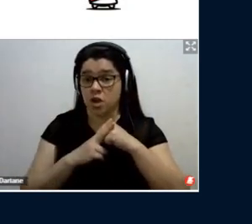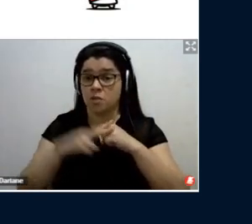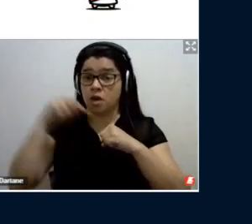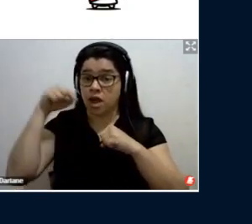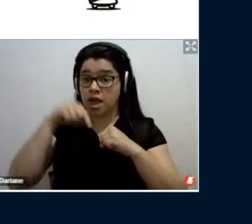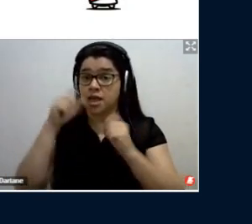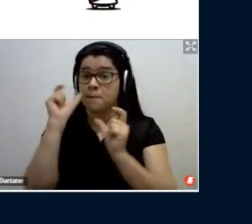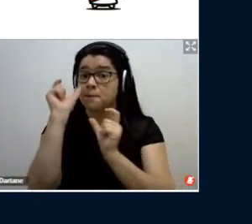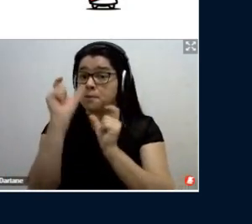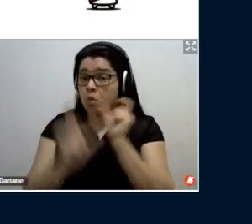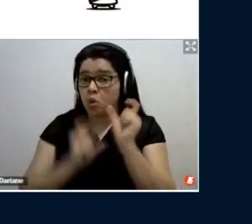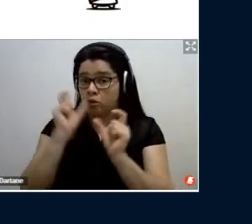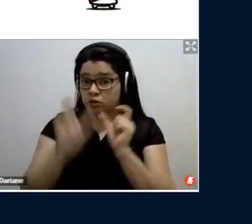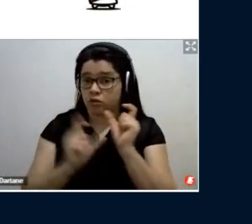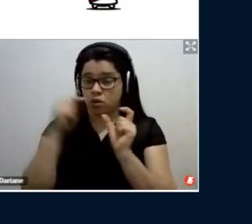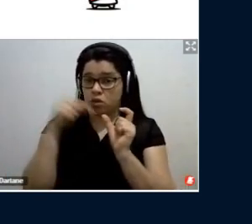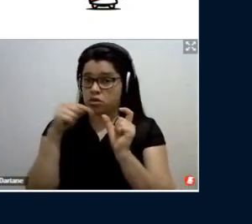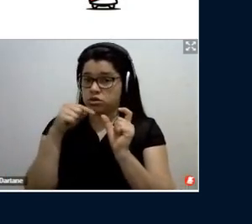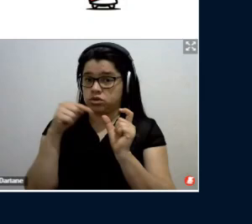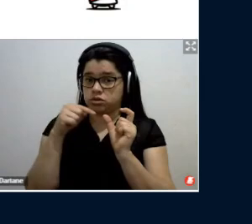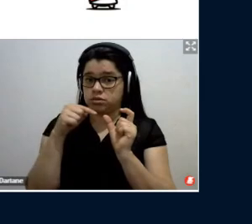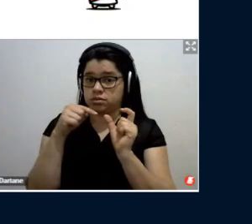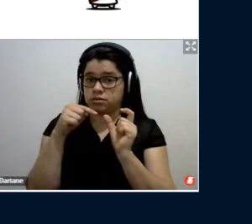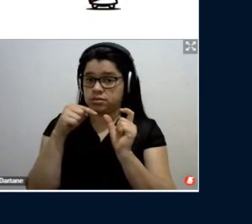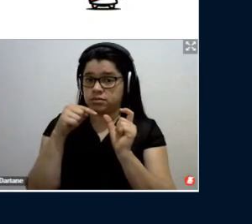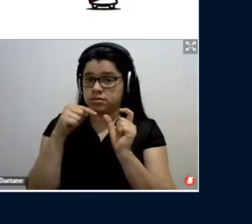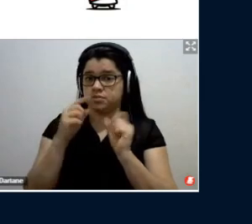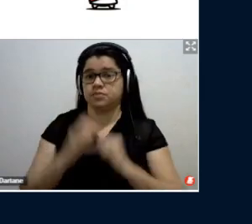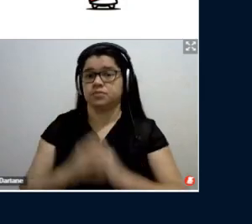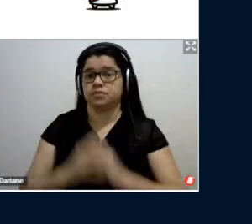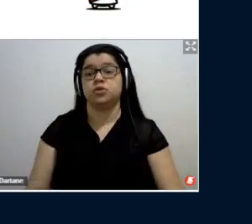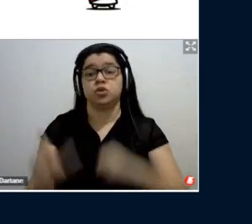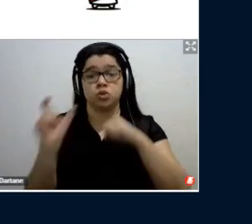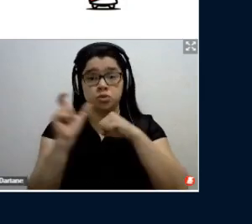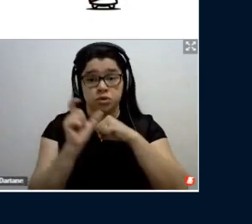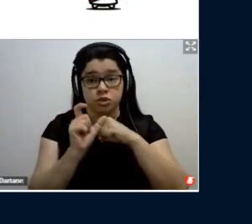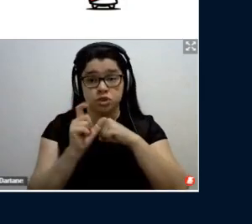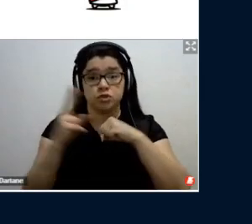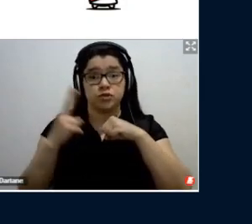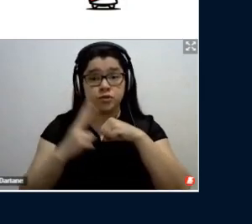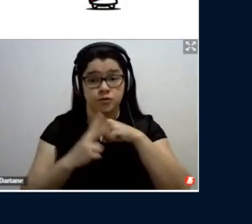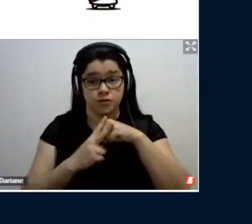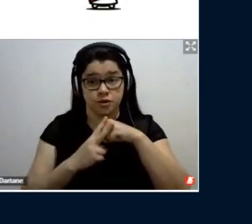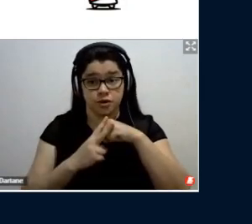morfológica. Tá? Agora, quando eu faço análise sintática,